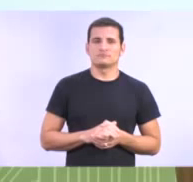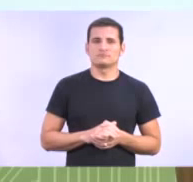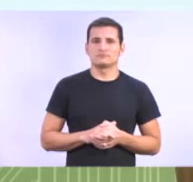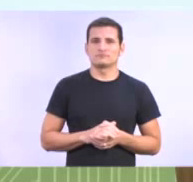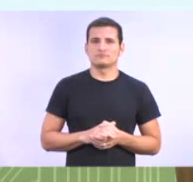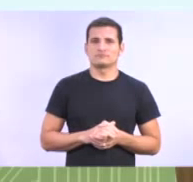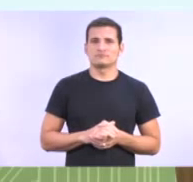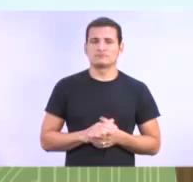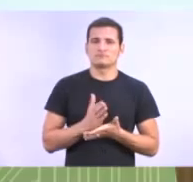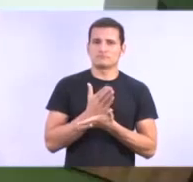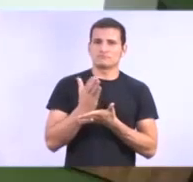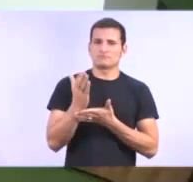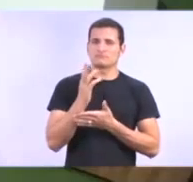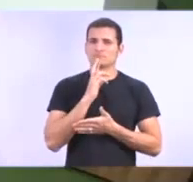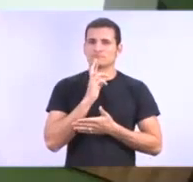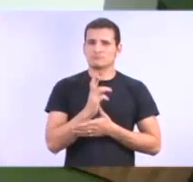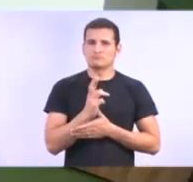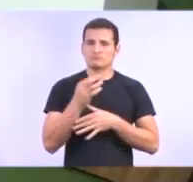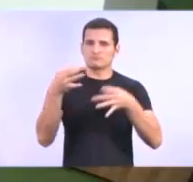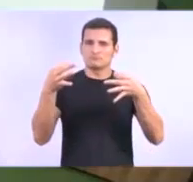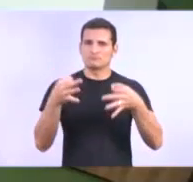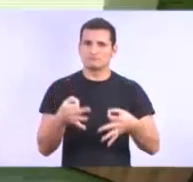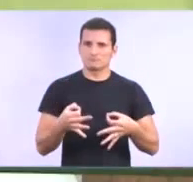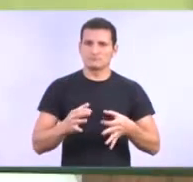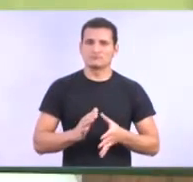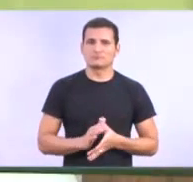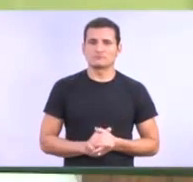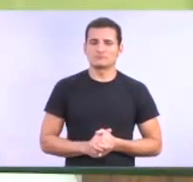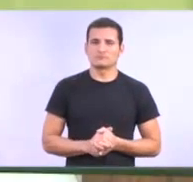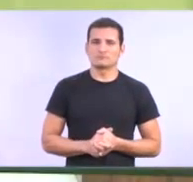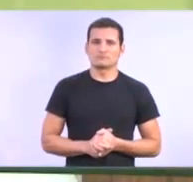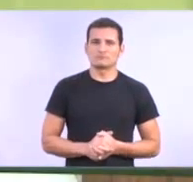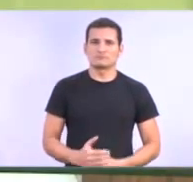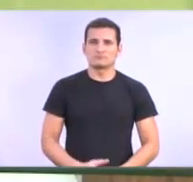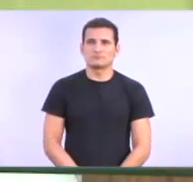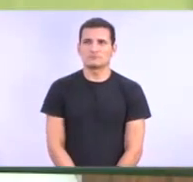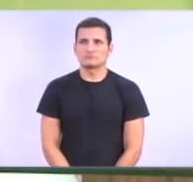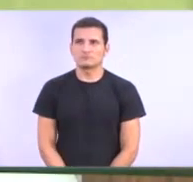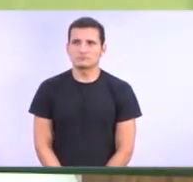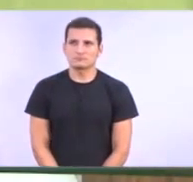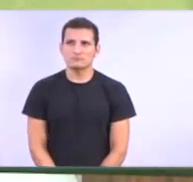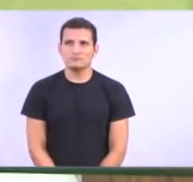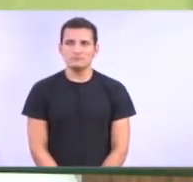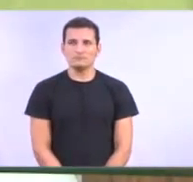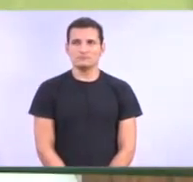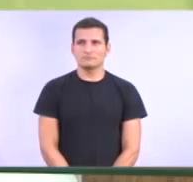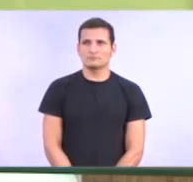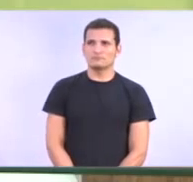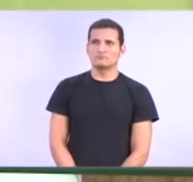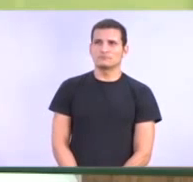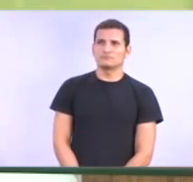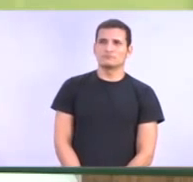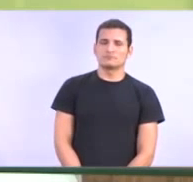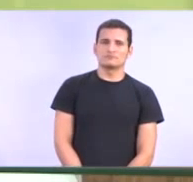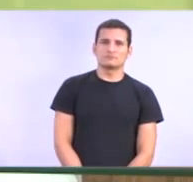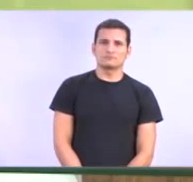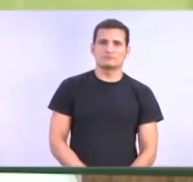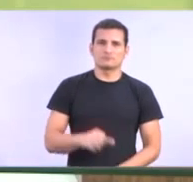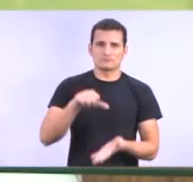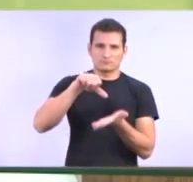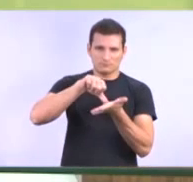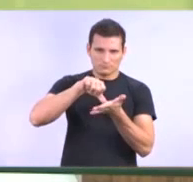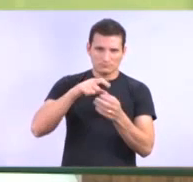aí que foi perfeito, né? Sim, exatamente. Foi questão 1, quem respondeu foi o Polo de